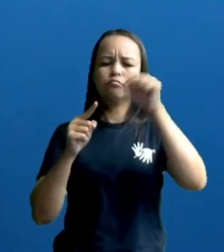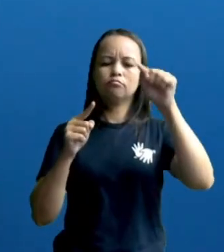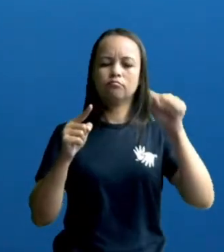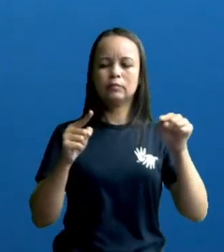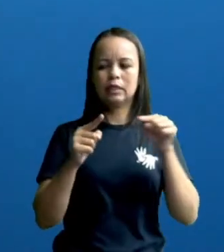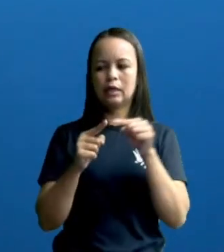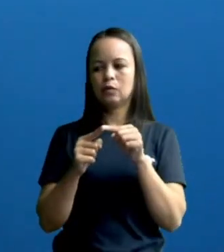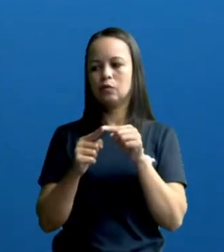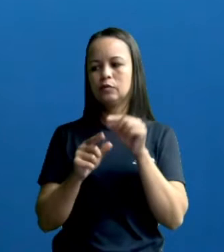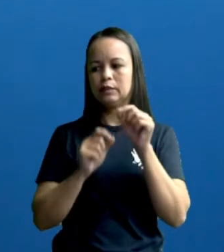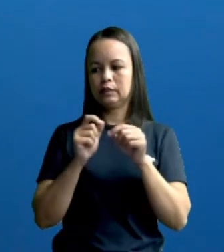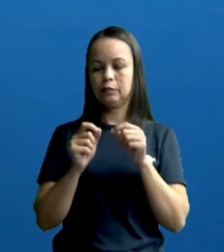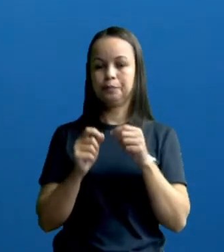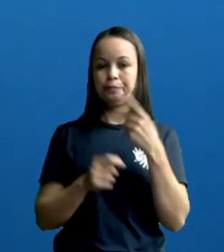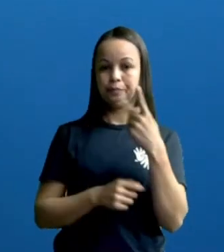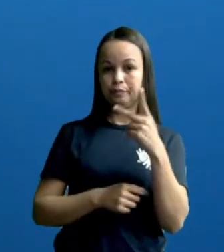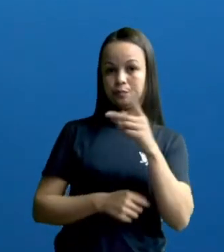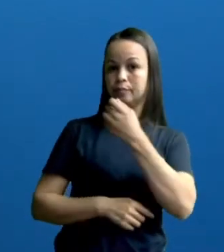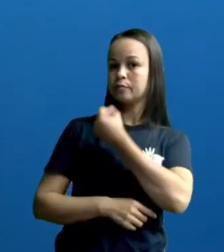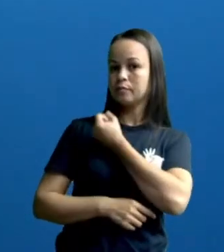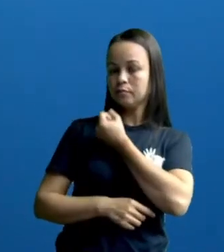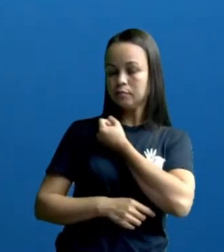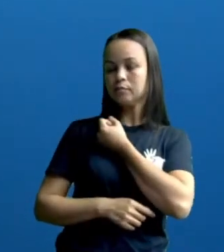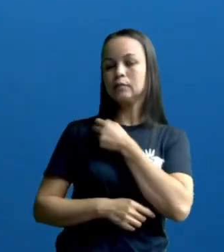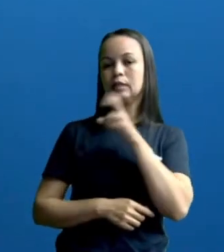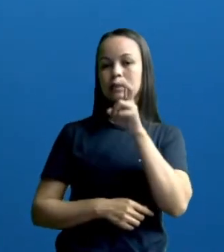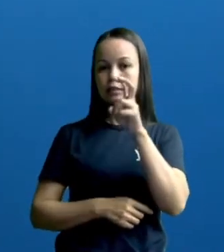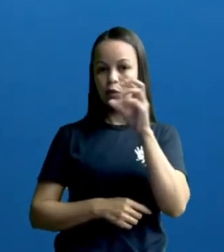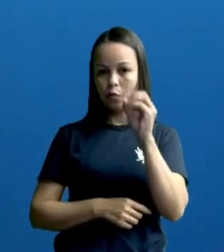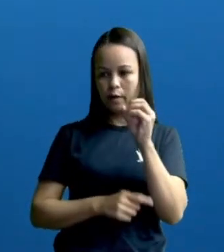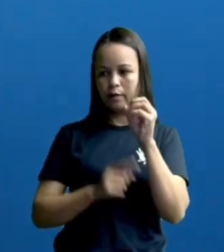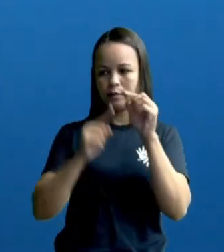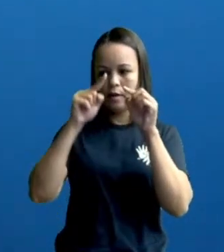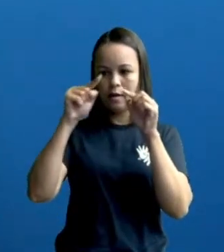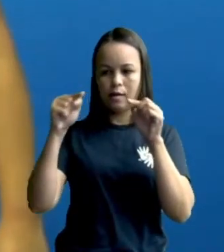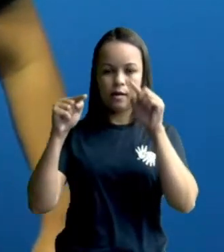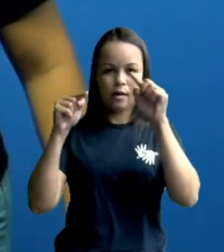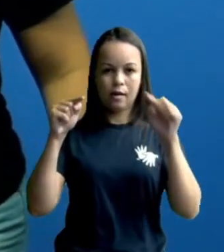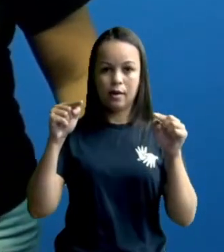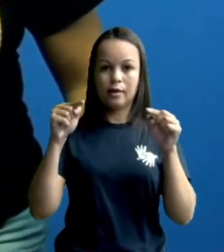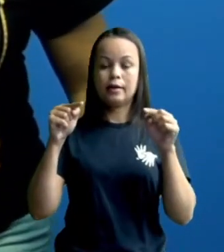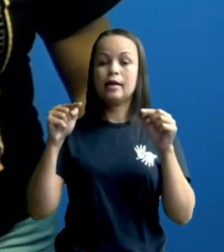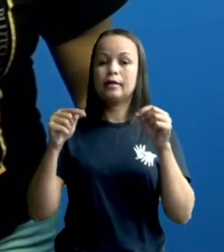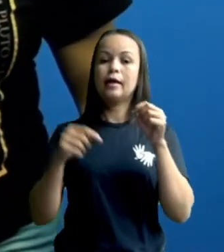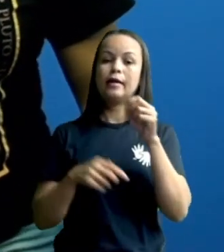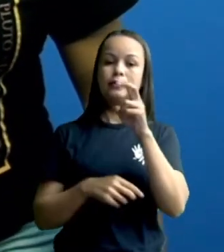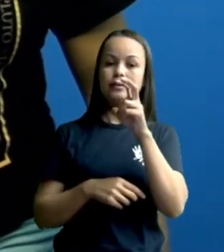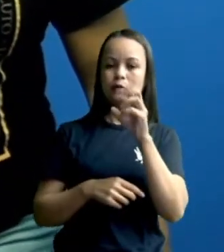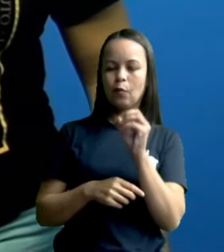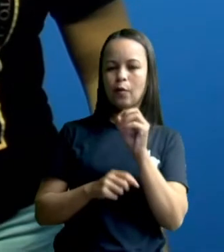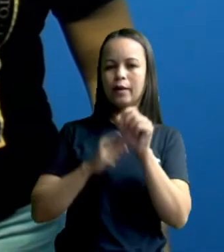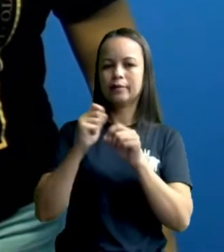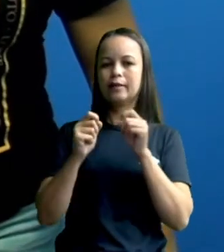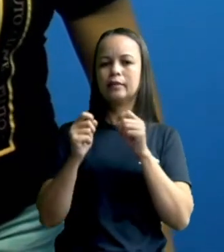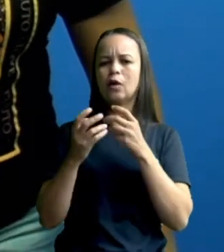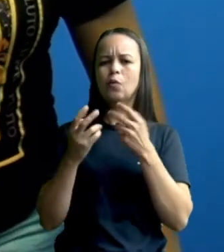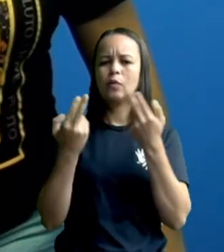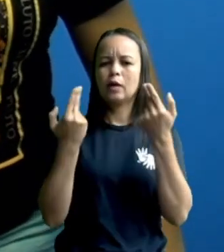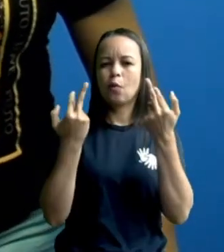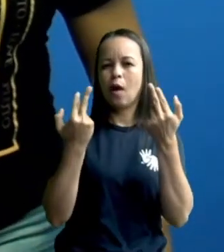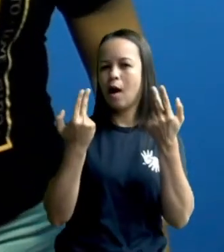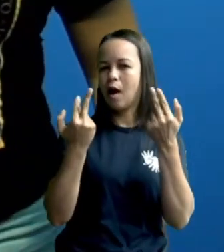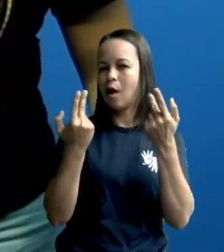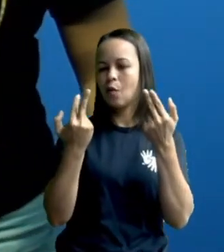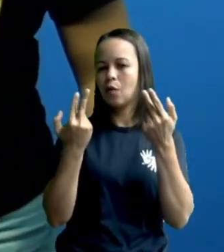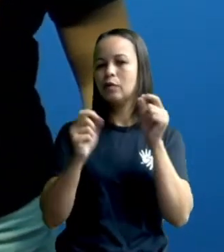ó. Esse número é 50, esse número é 50. Tem dois ângulos iguais. Se